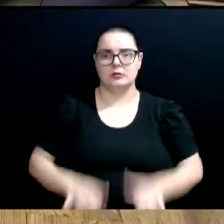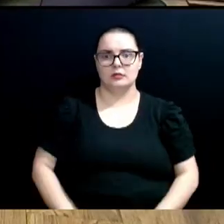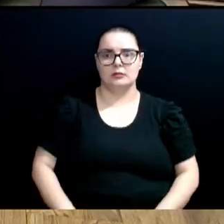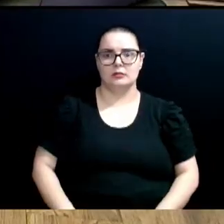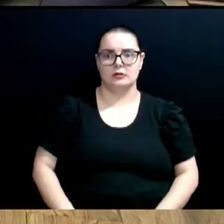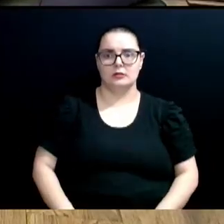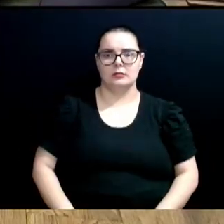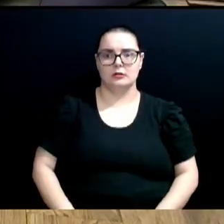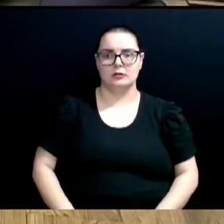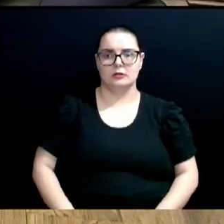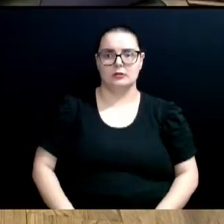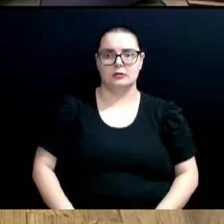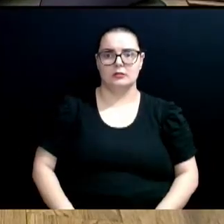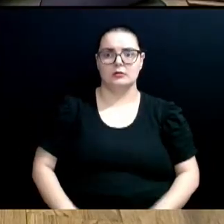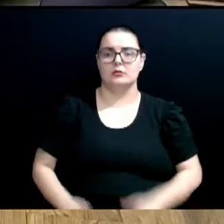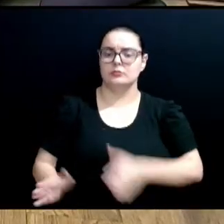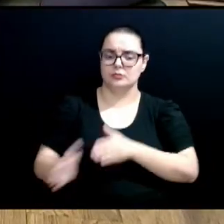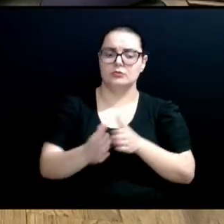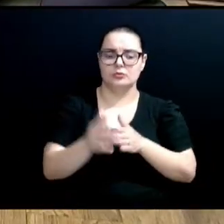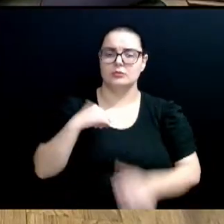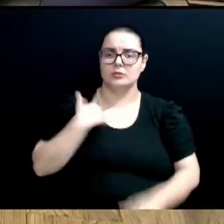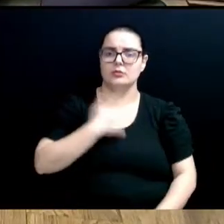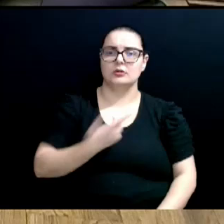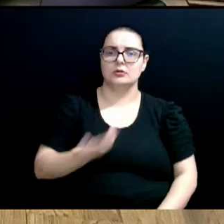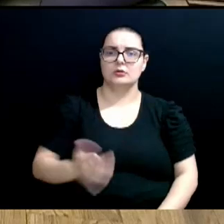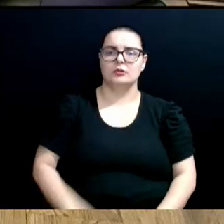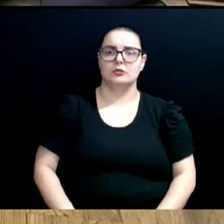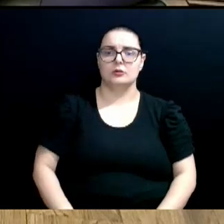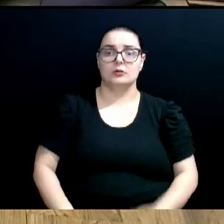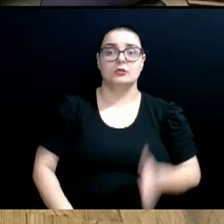que nos norteiam. E isso